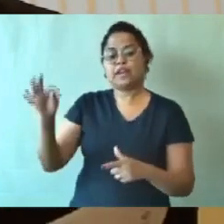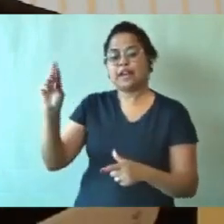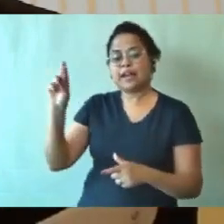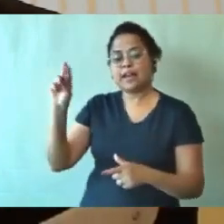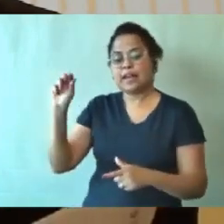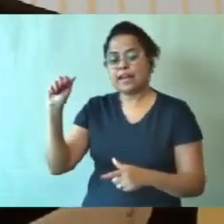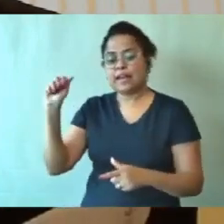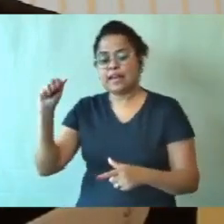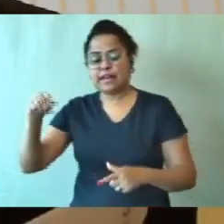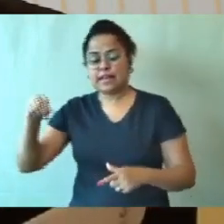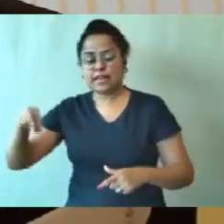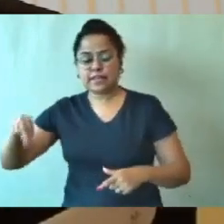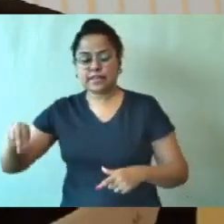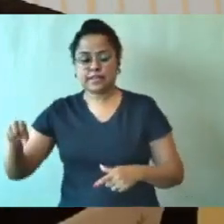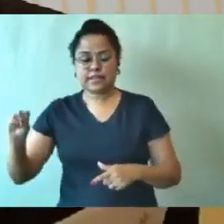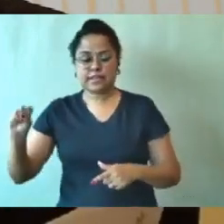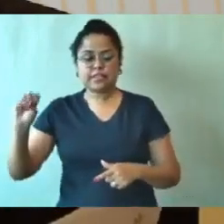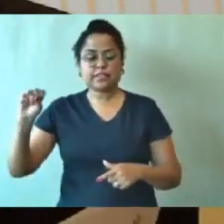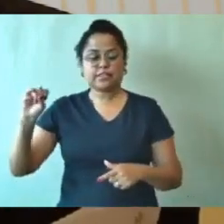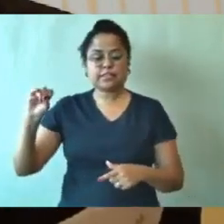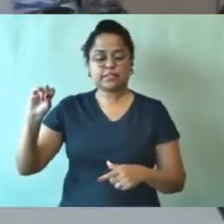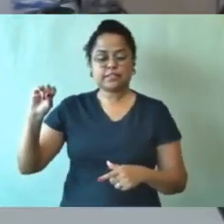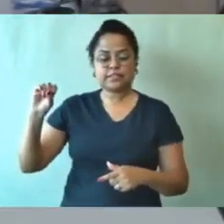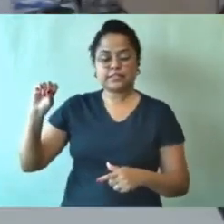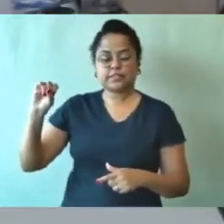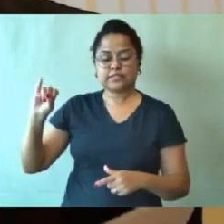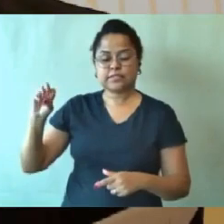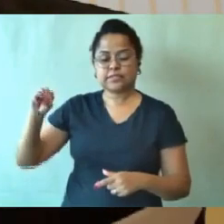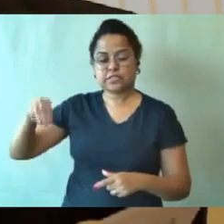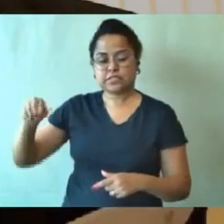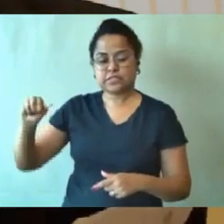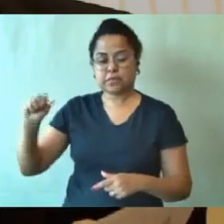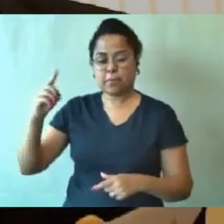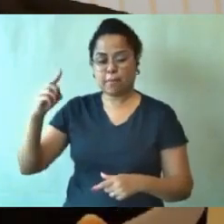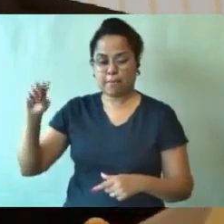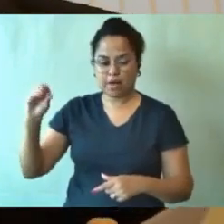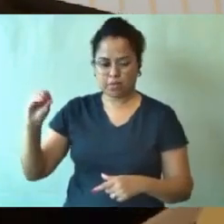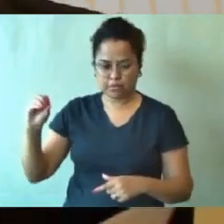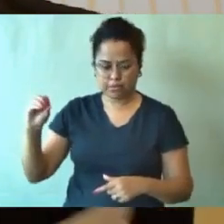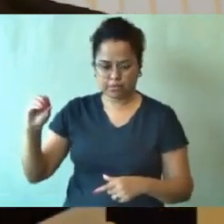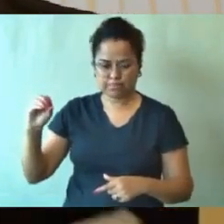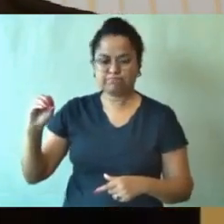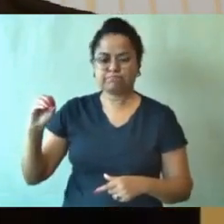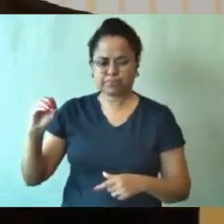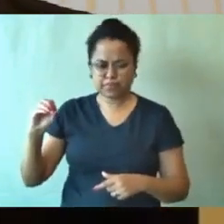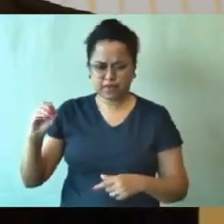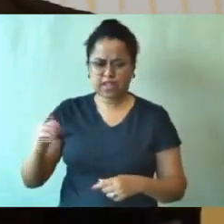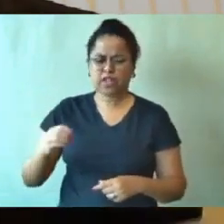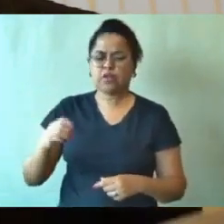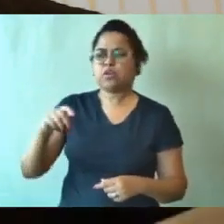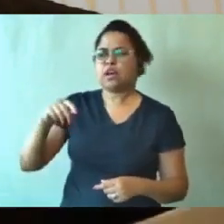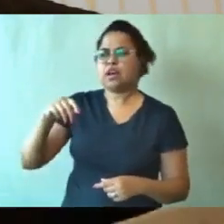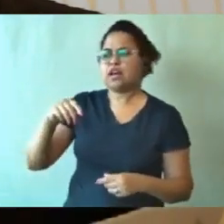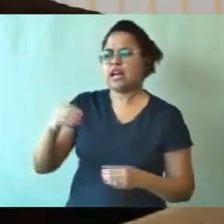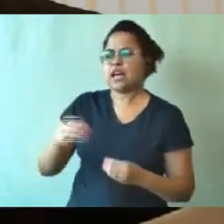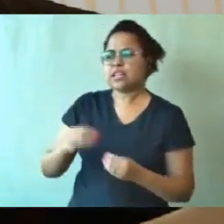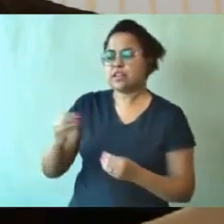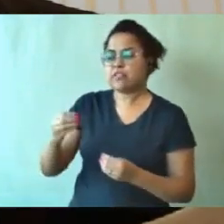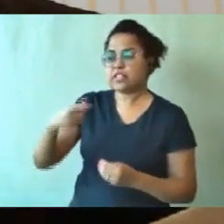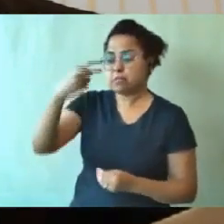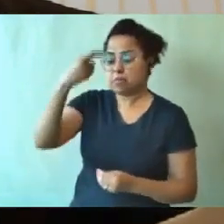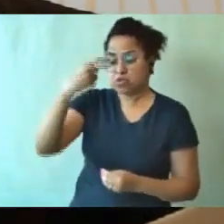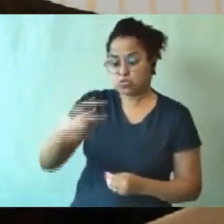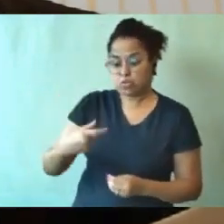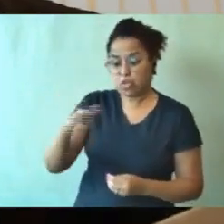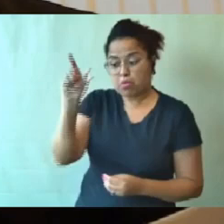entendimento, através do Nilo Pai. Ok. Meu grupo, através da minha pessoa, eu participei, eu que assinei. Ok. E o